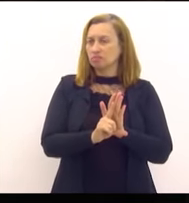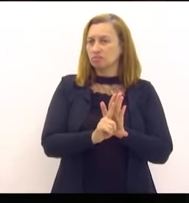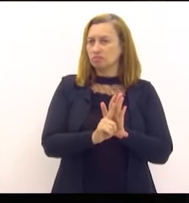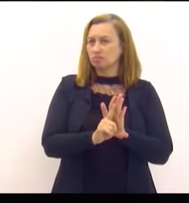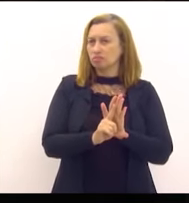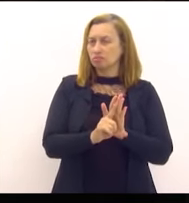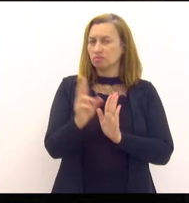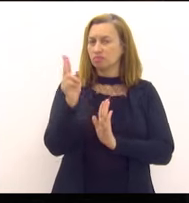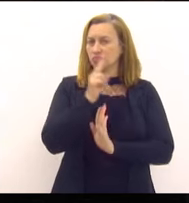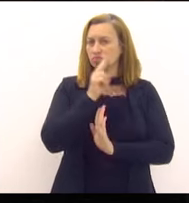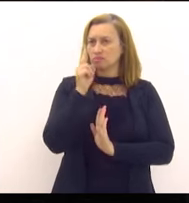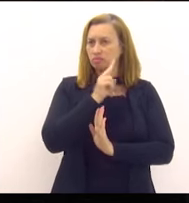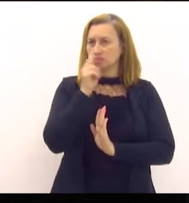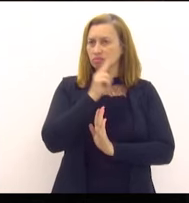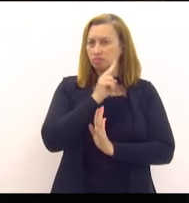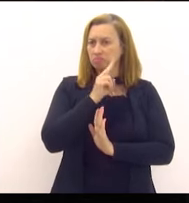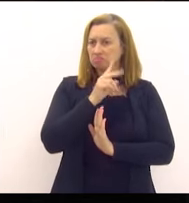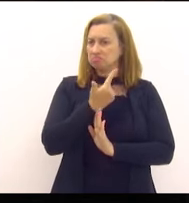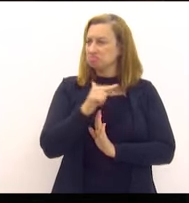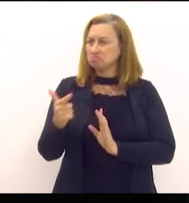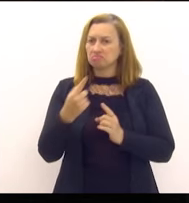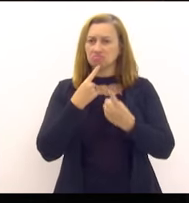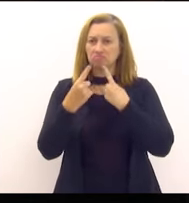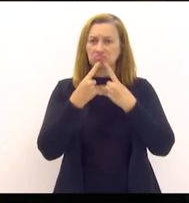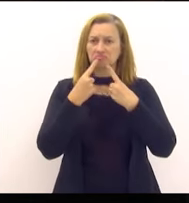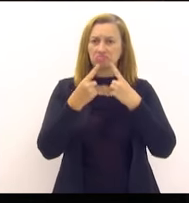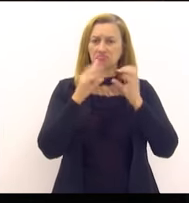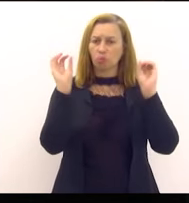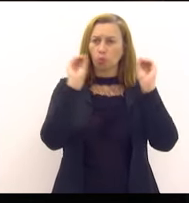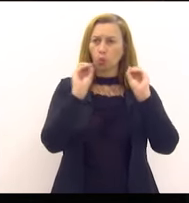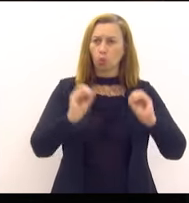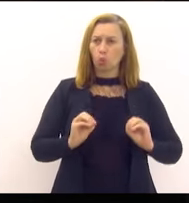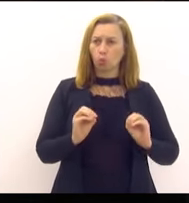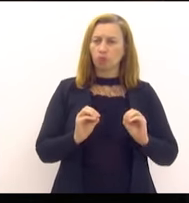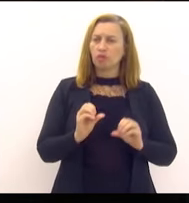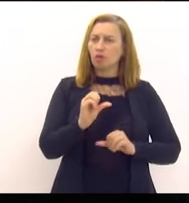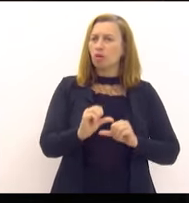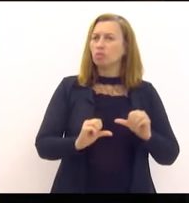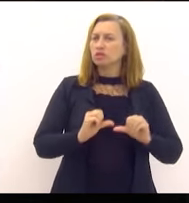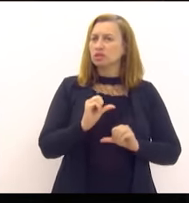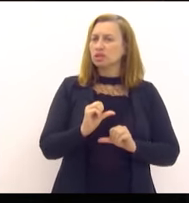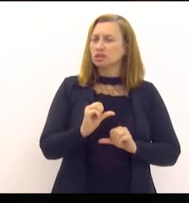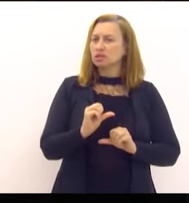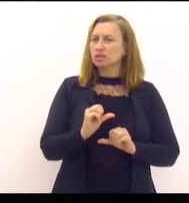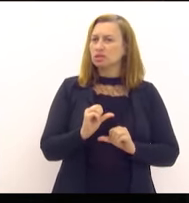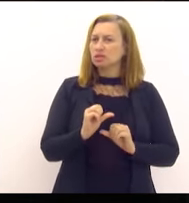com rapidez, sem debate, uma mudança que